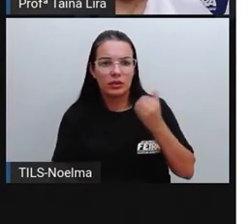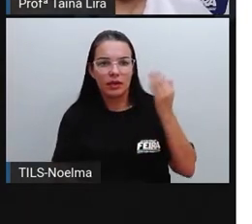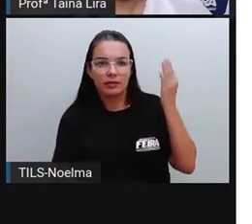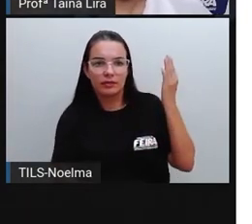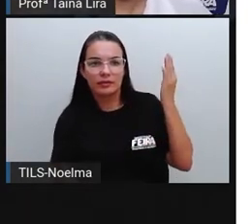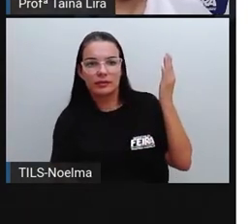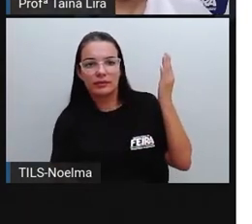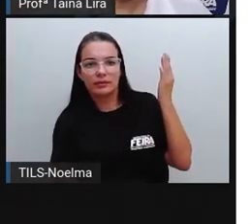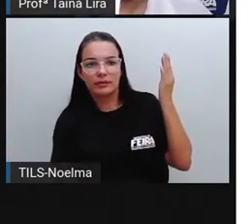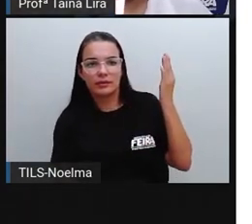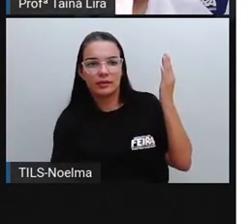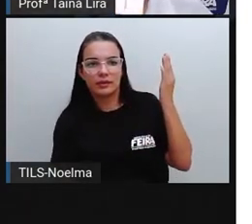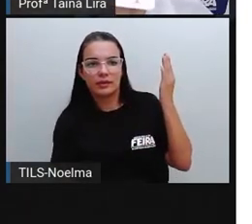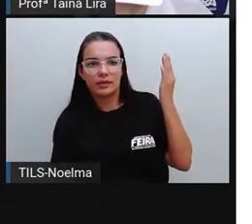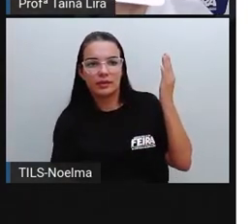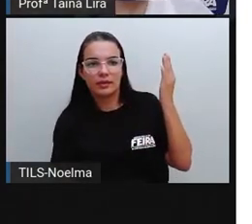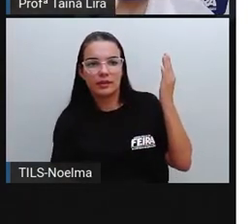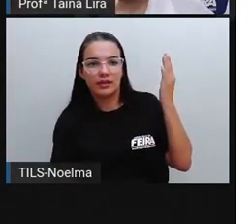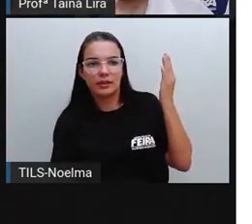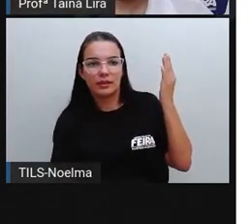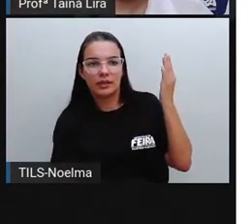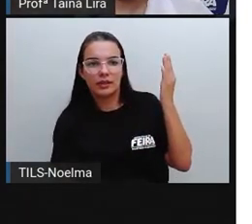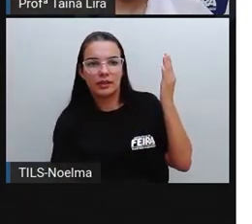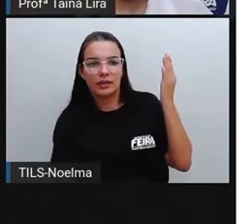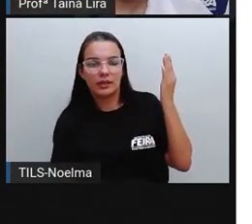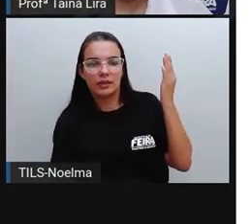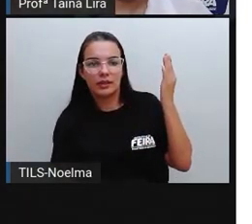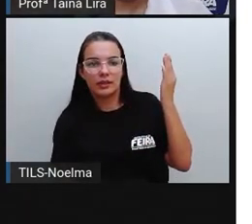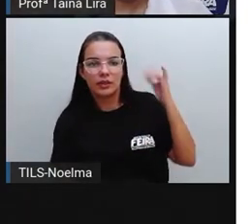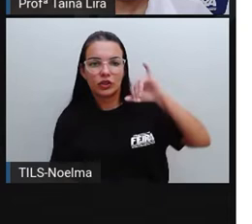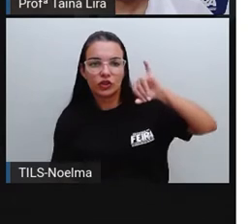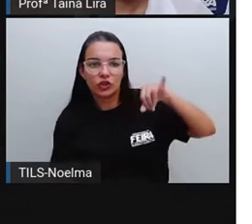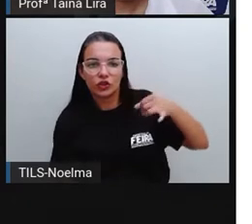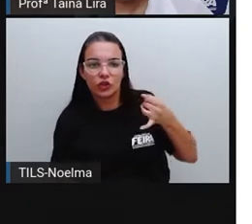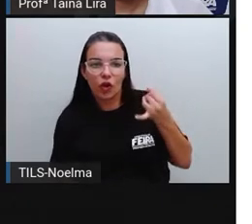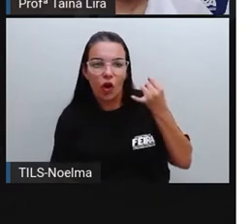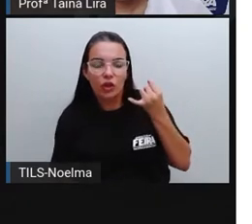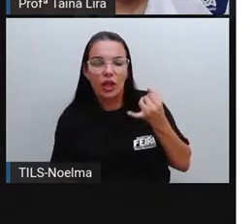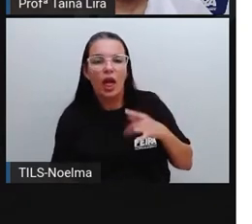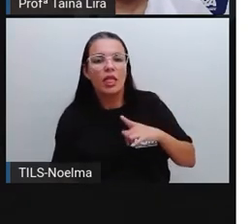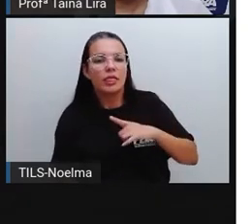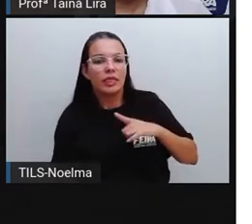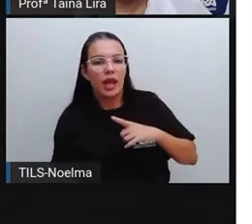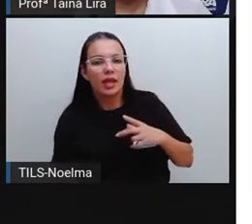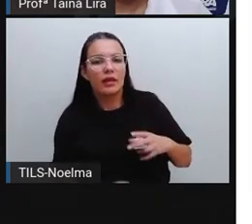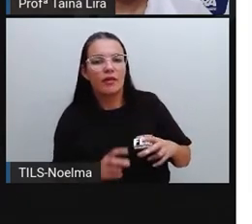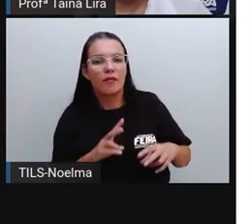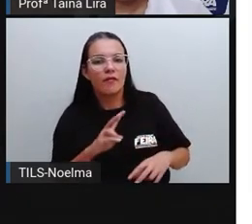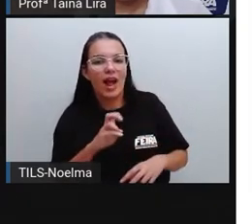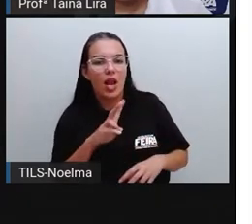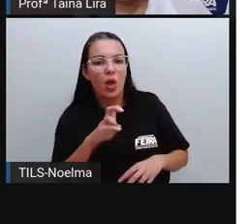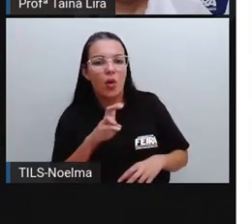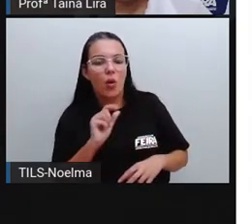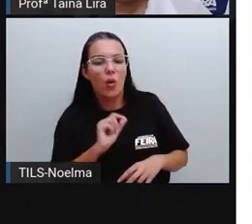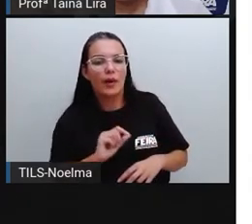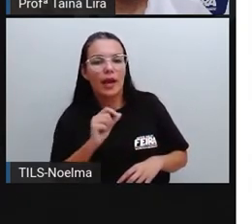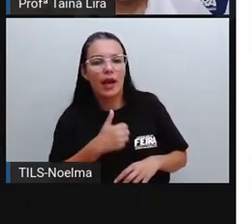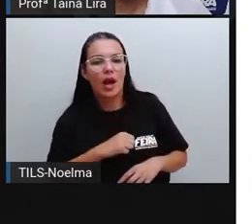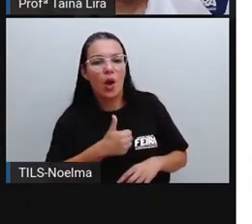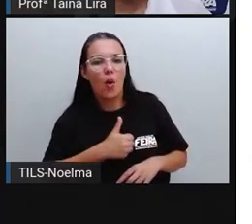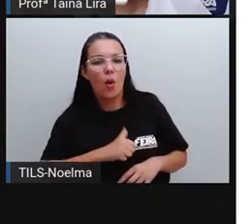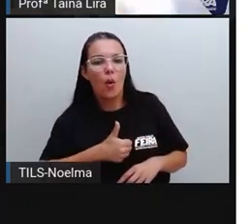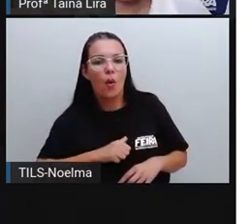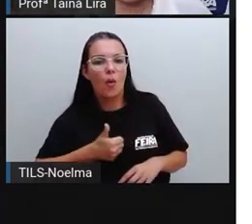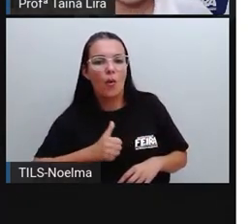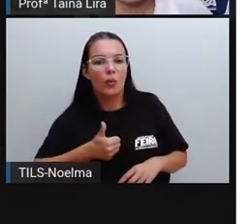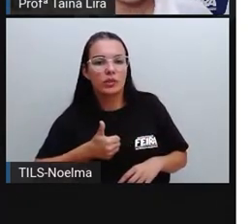aqui com as cartas do naipe de copas. Olha lá, letra G. Ele vale 11, tá bom? Ele